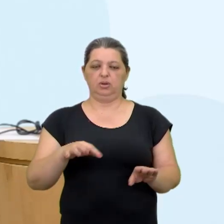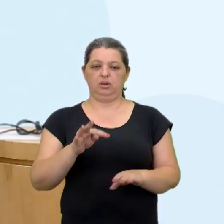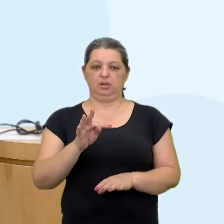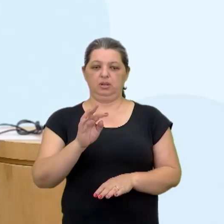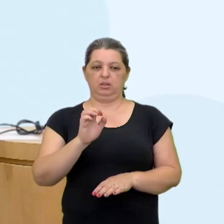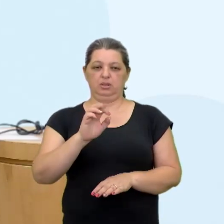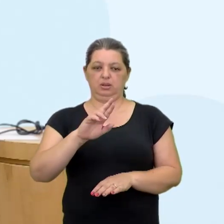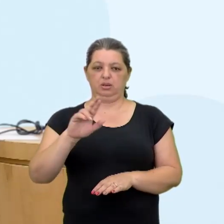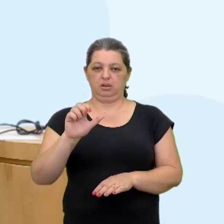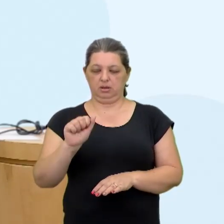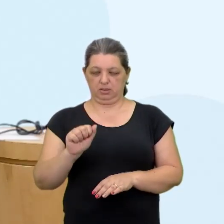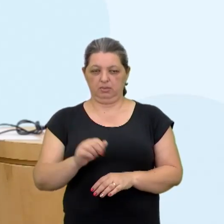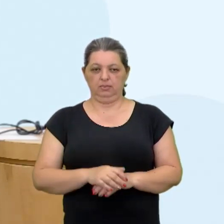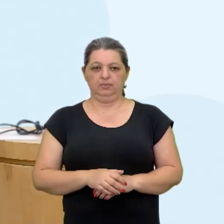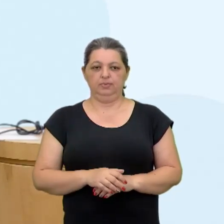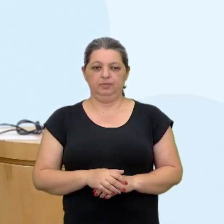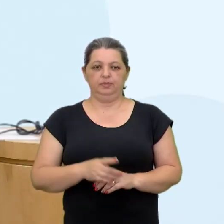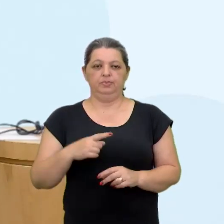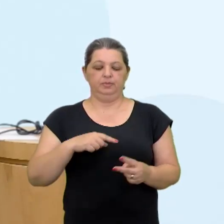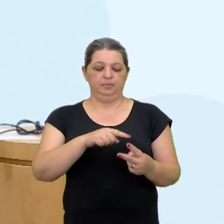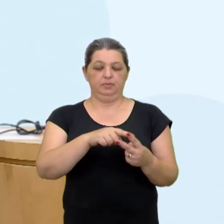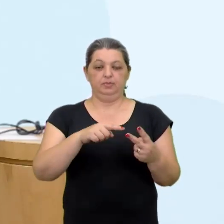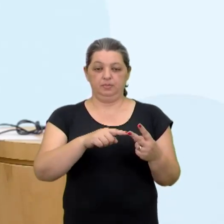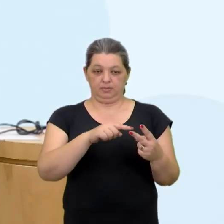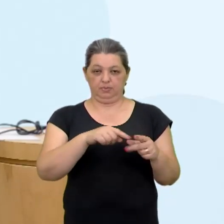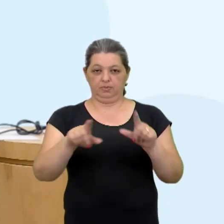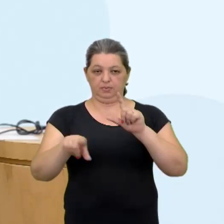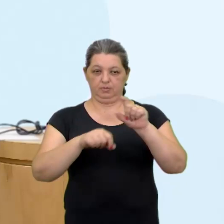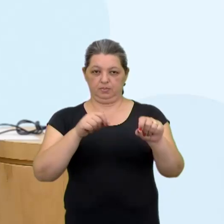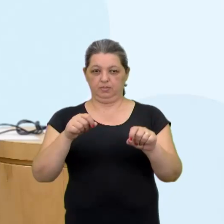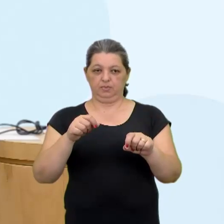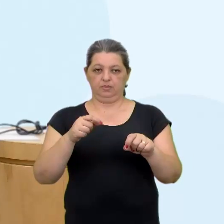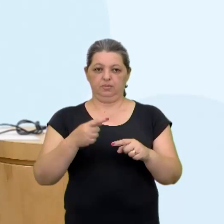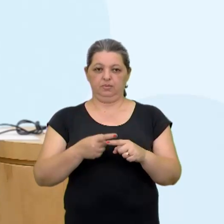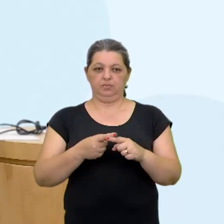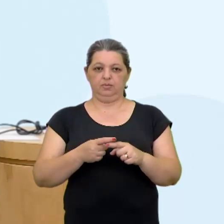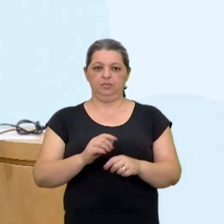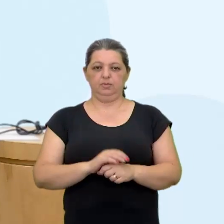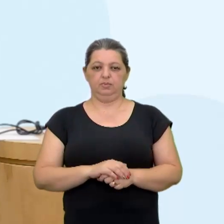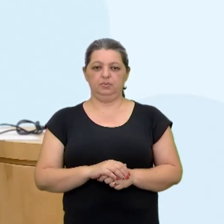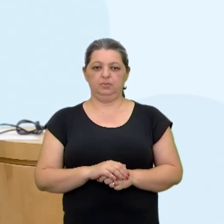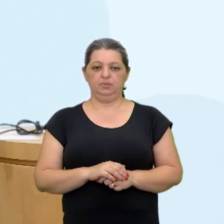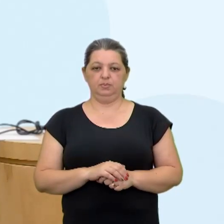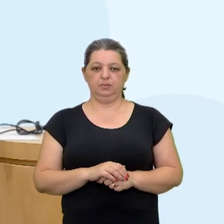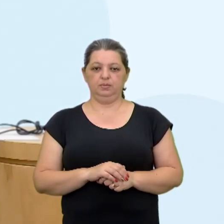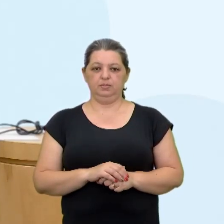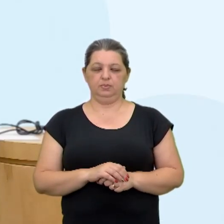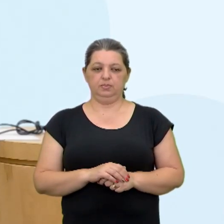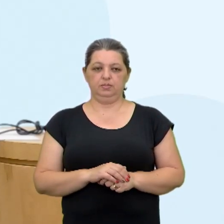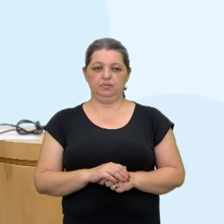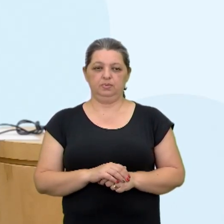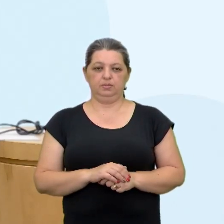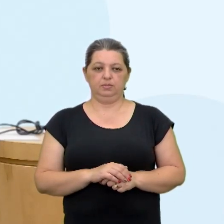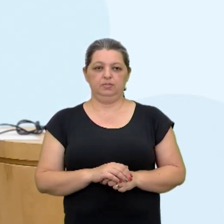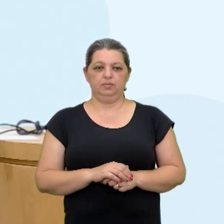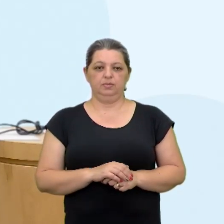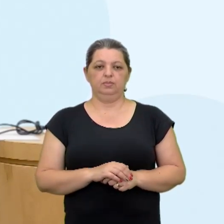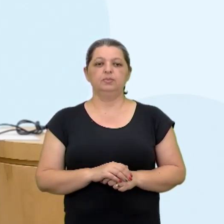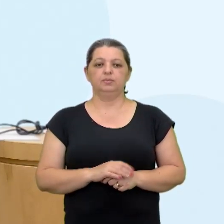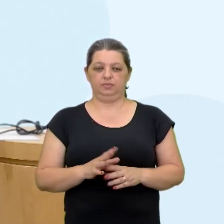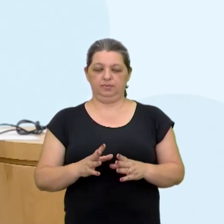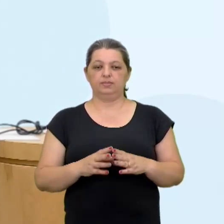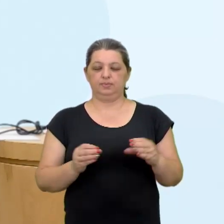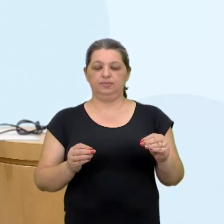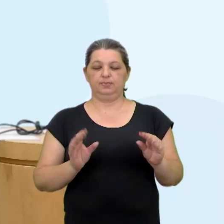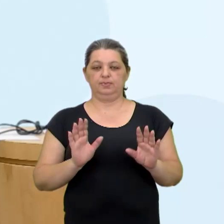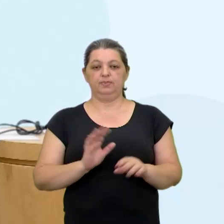tá? A gente tem, obviamente, as 2 opções de voltagem. Apertei alguma coisa que eu não deveria ter apertado. Agora, sumiu.